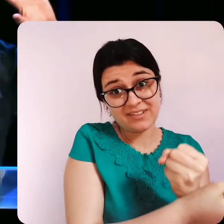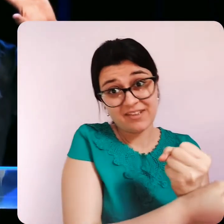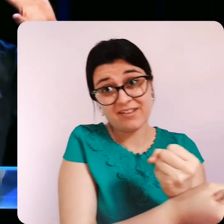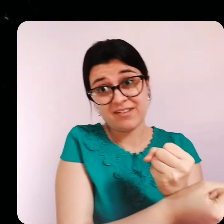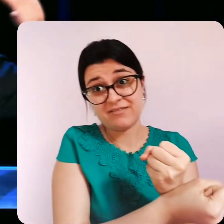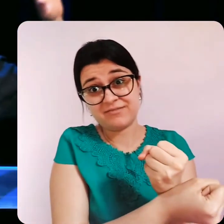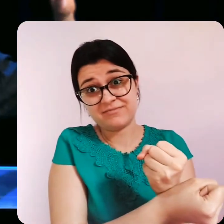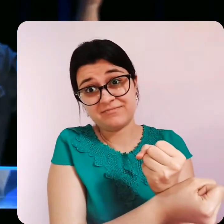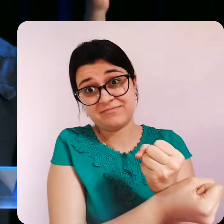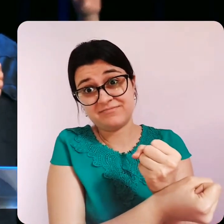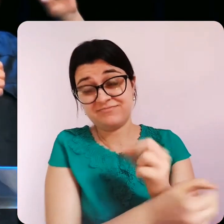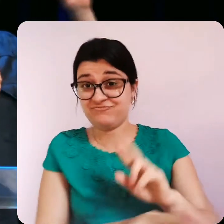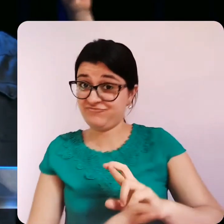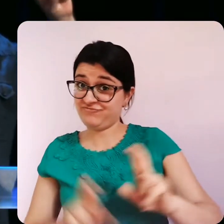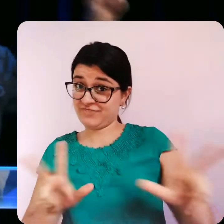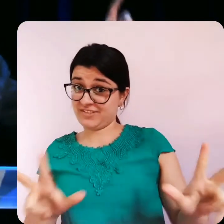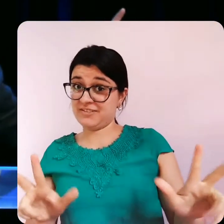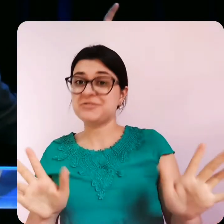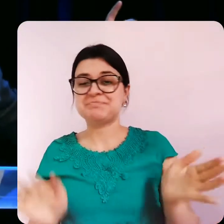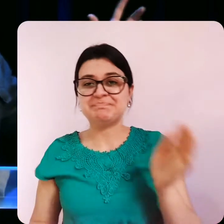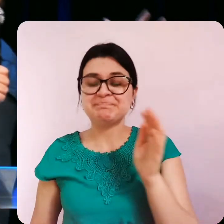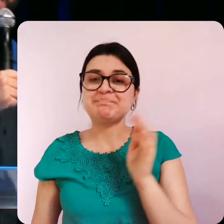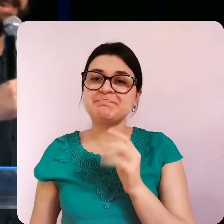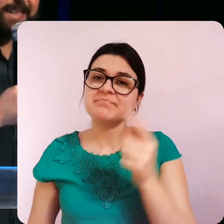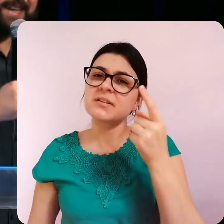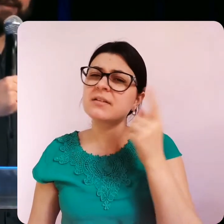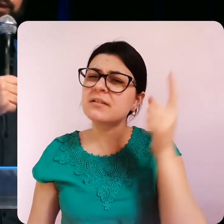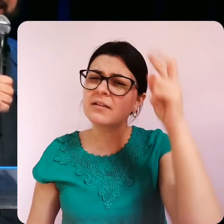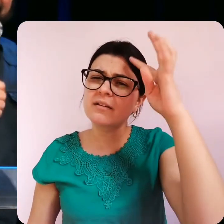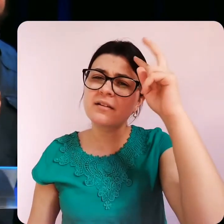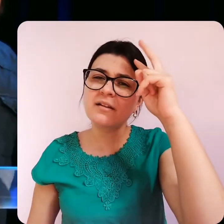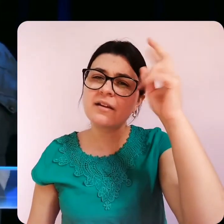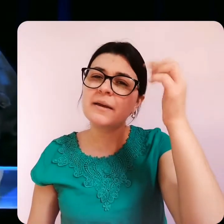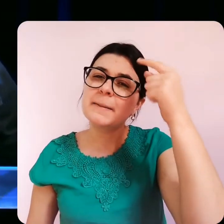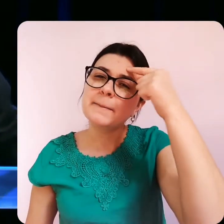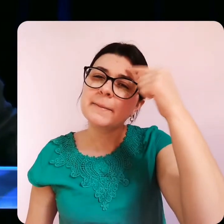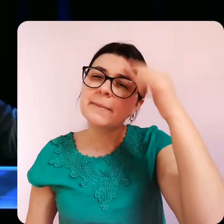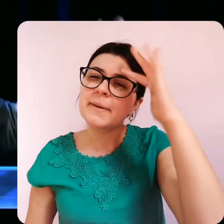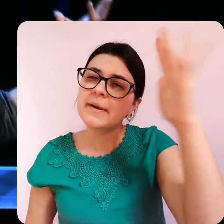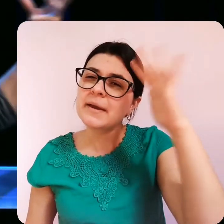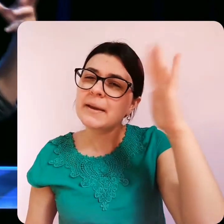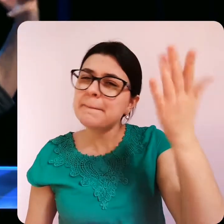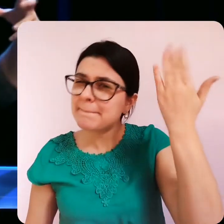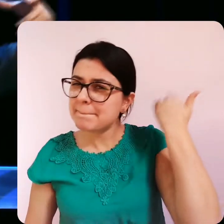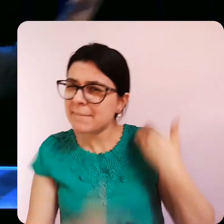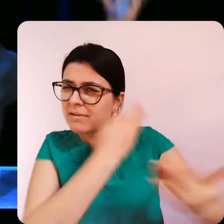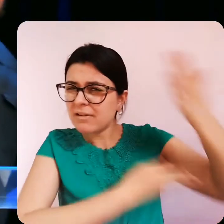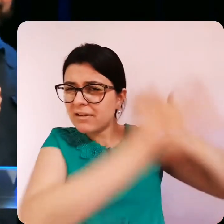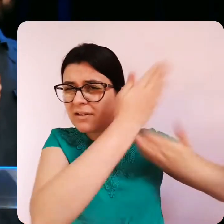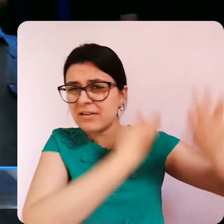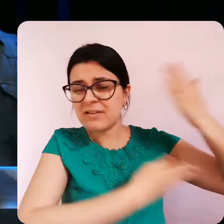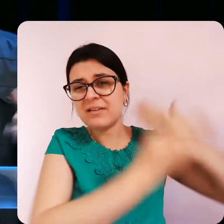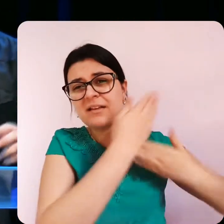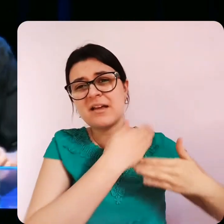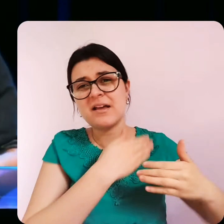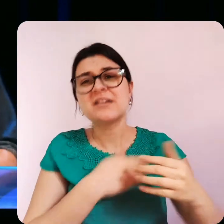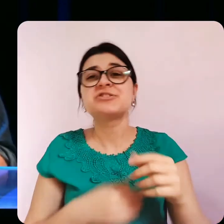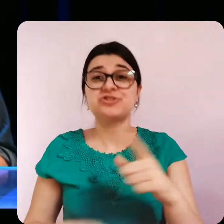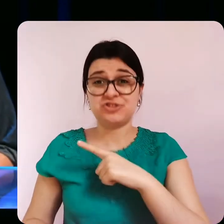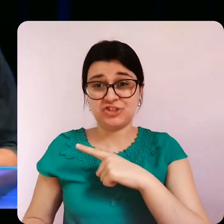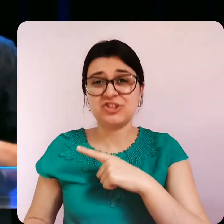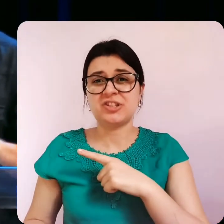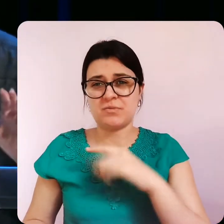tentar voltar e imaginar um mundo escravocrata. Não É assim, um mundo onde existe